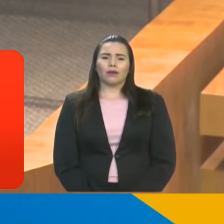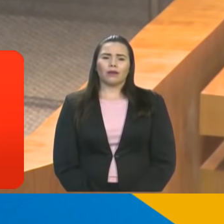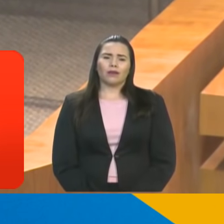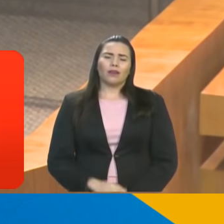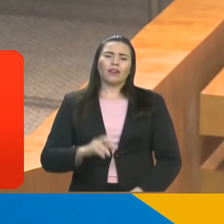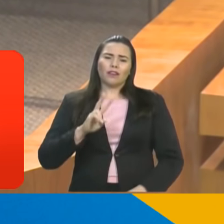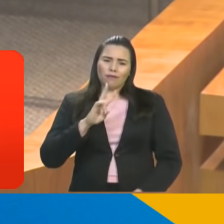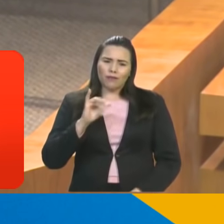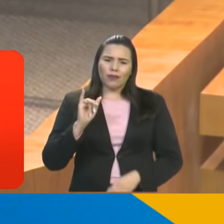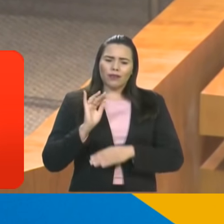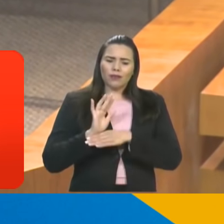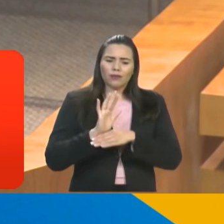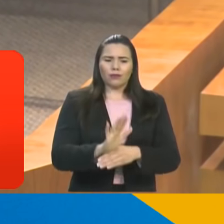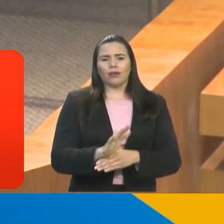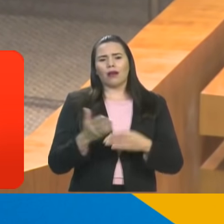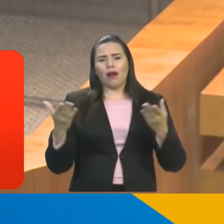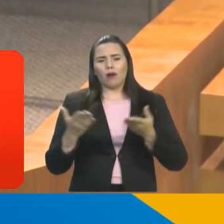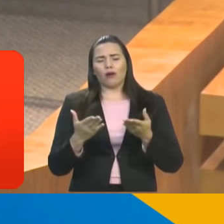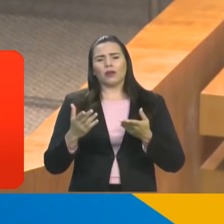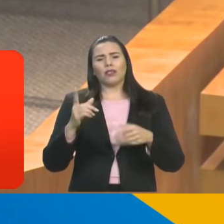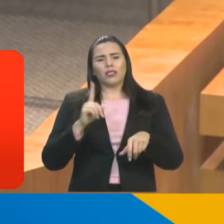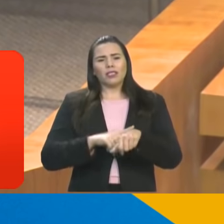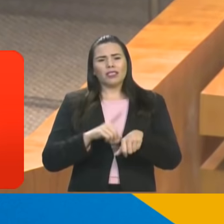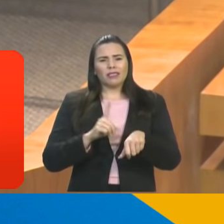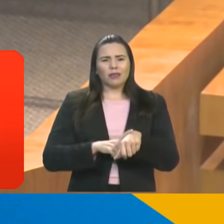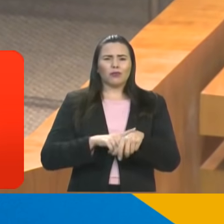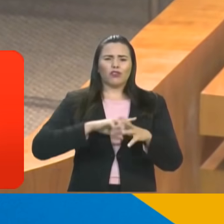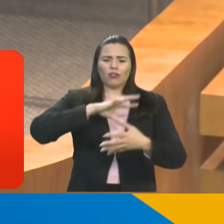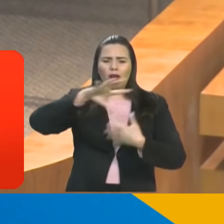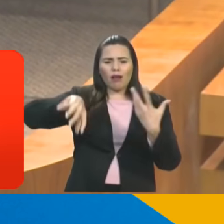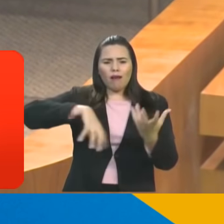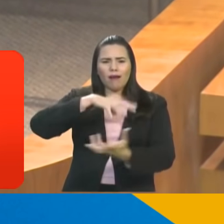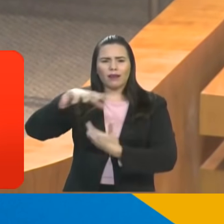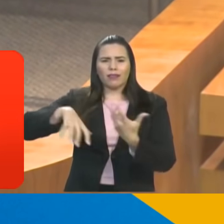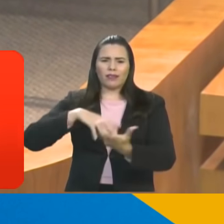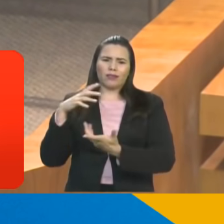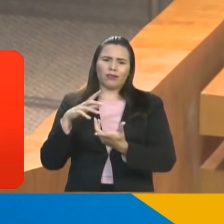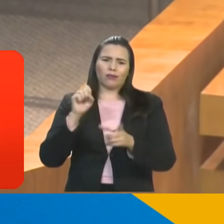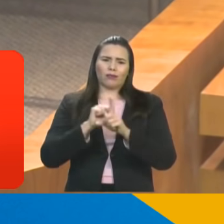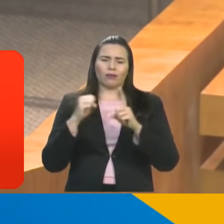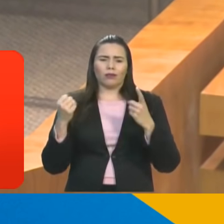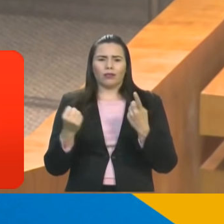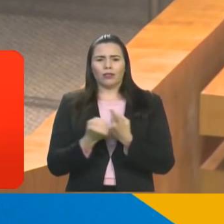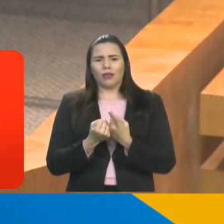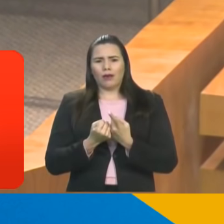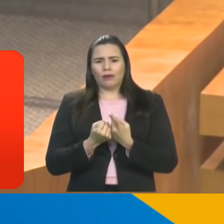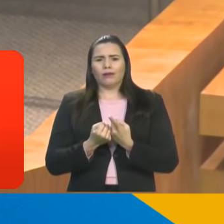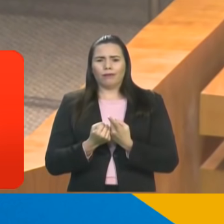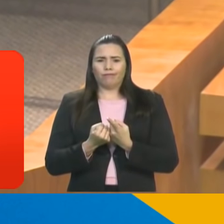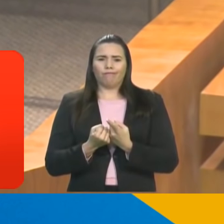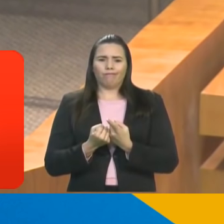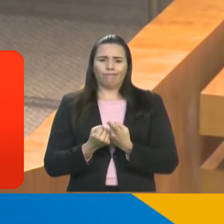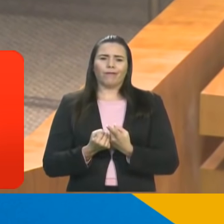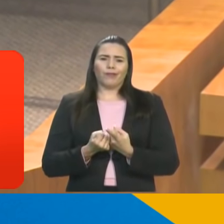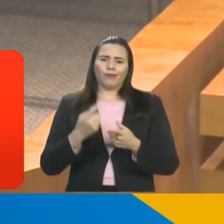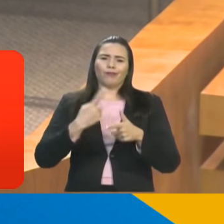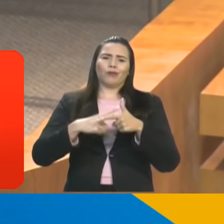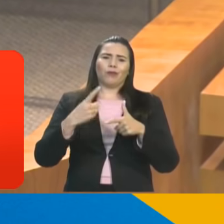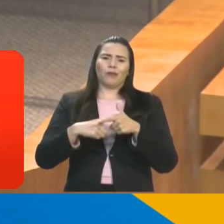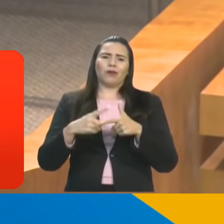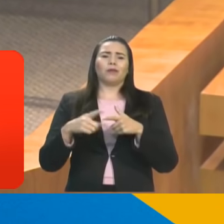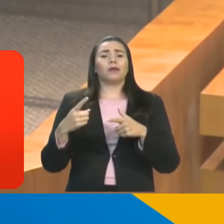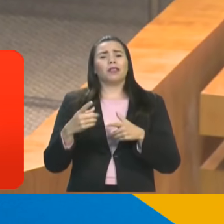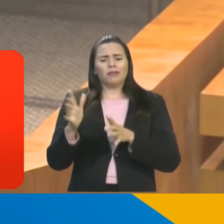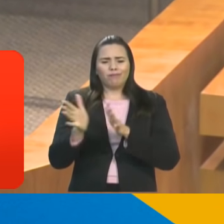crise sanitária que repercute, tem uma representação, uma repercussão forte na situação econômica